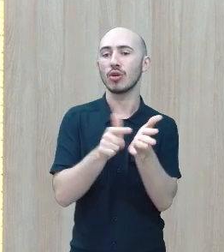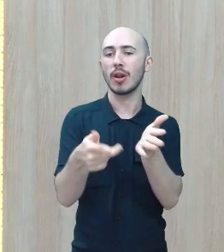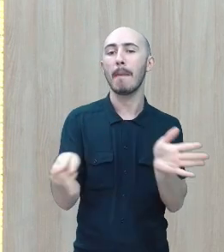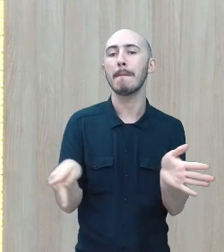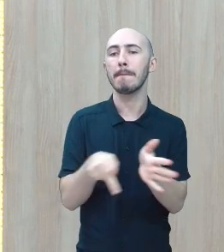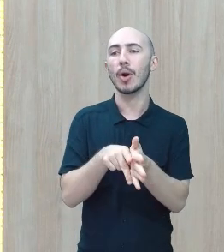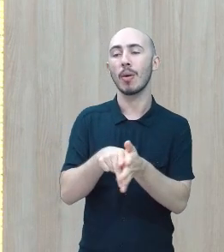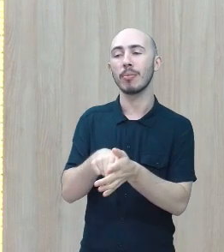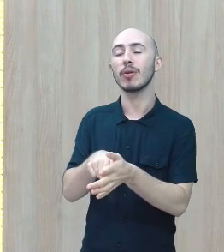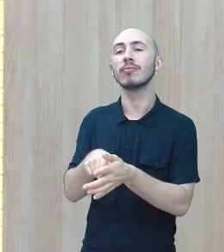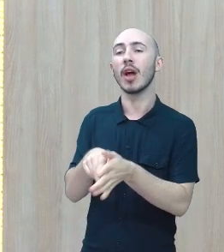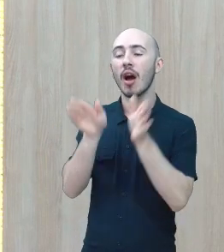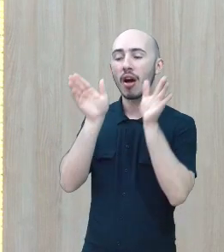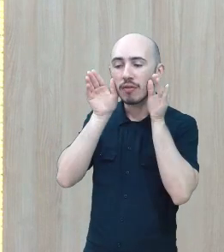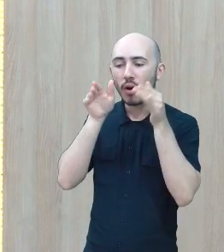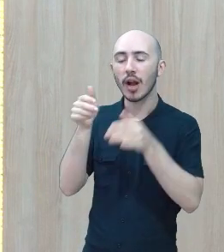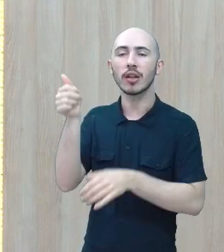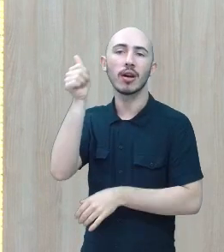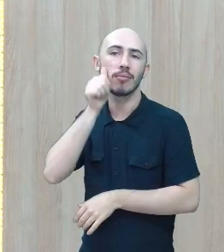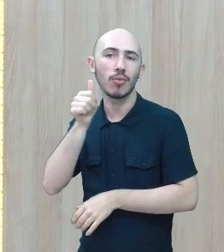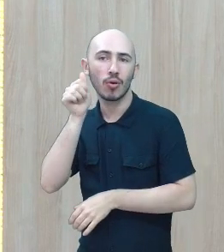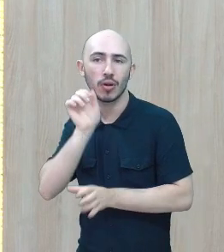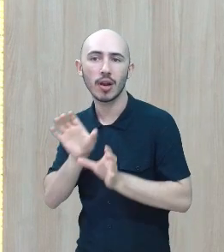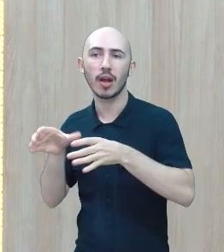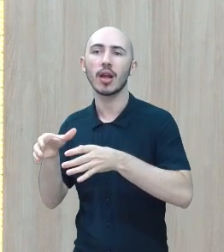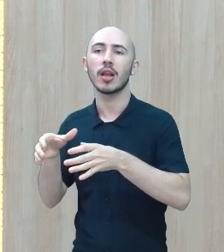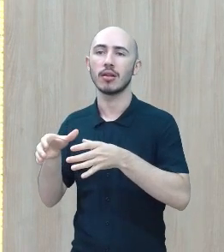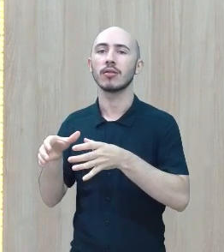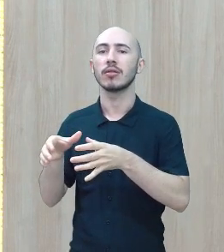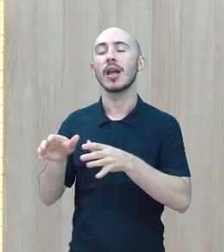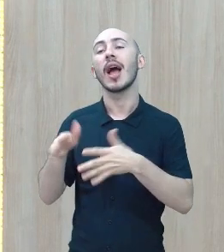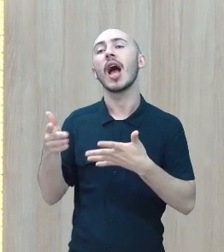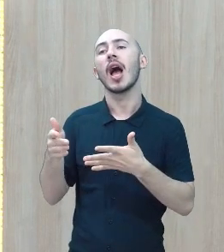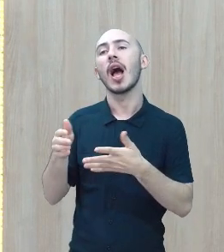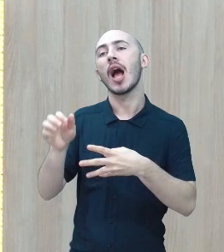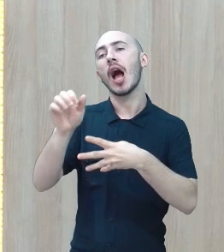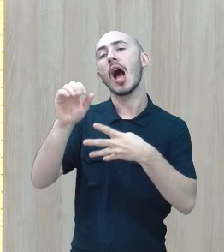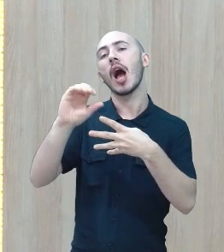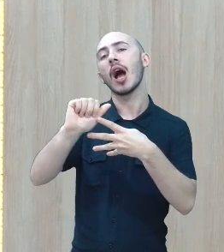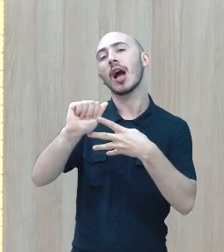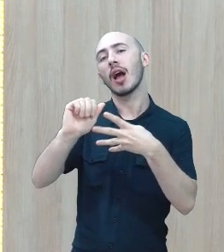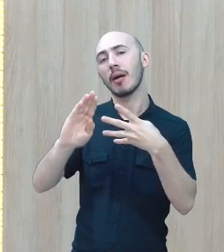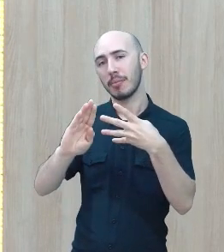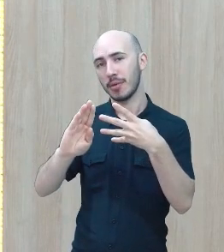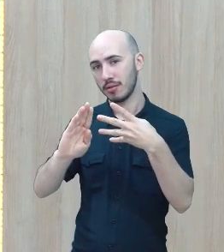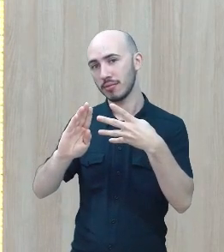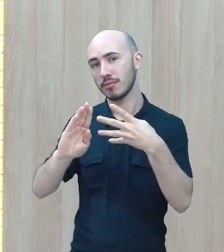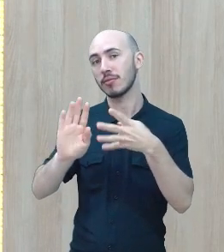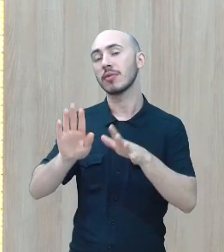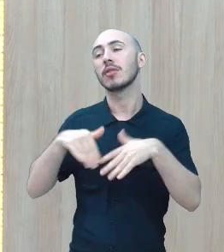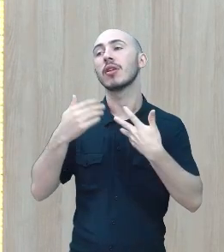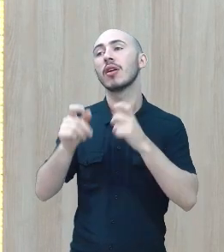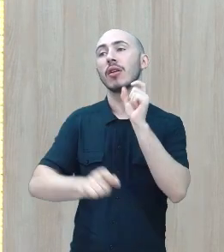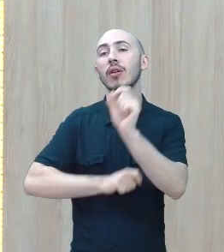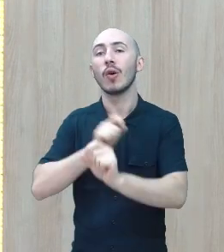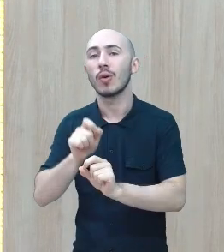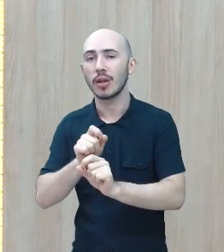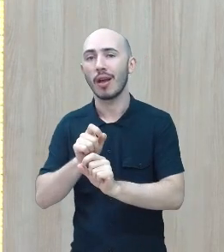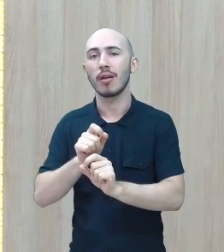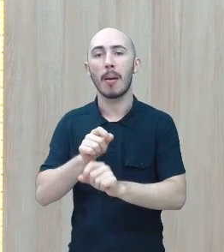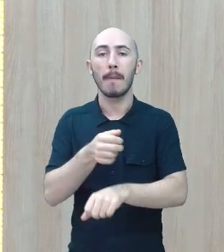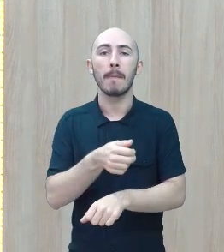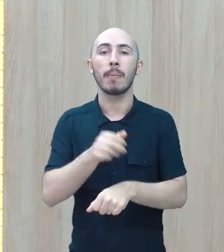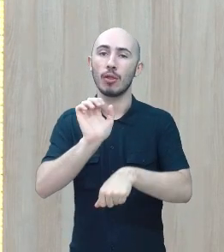público feminino, mais especificamente às mulheres de classe média, que era feito no Rio de Janeiro, mas circulava aí por todo